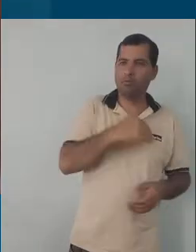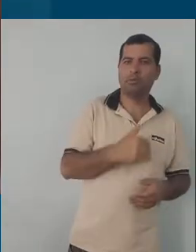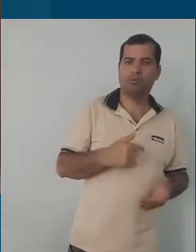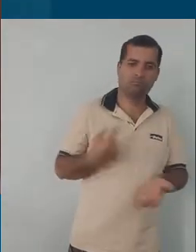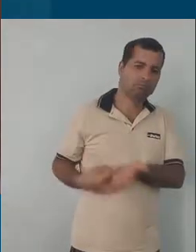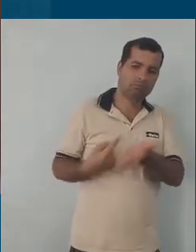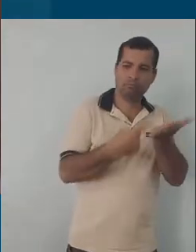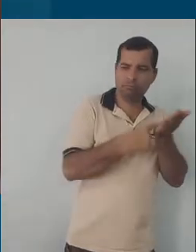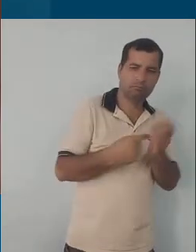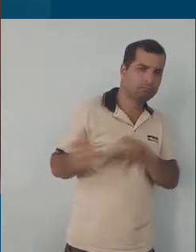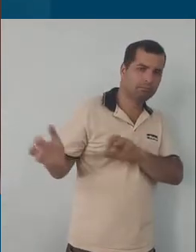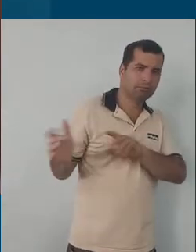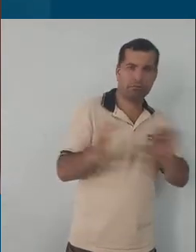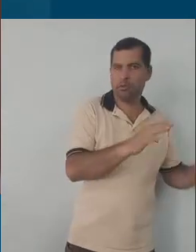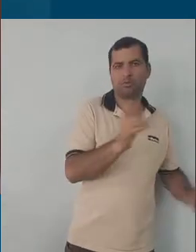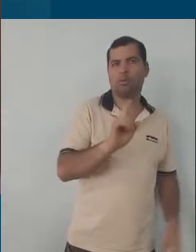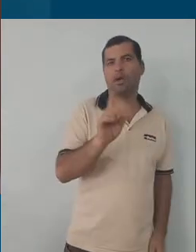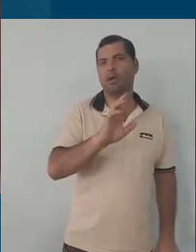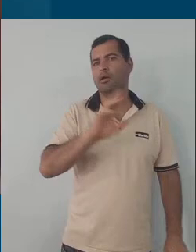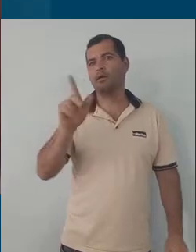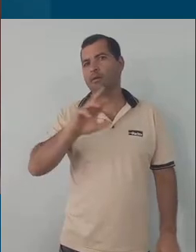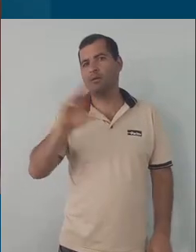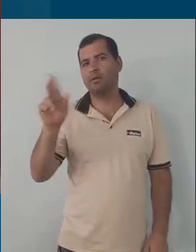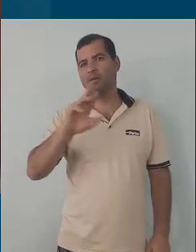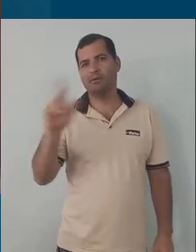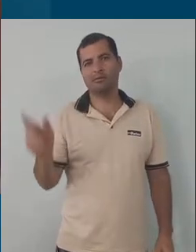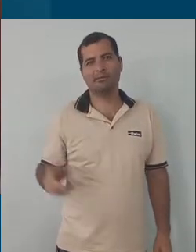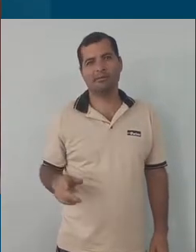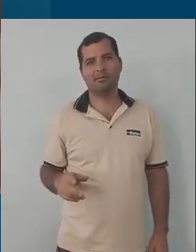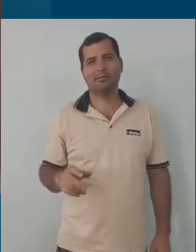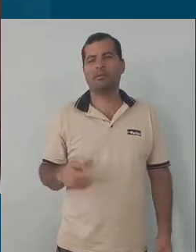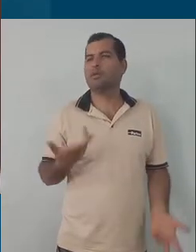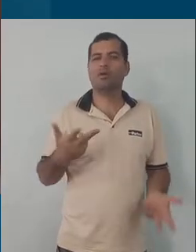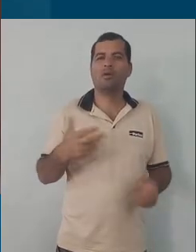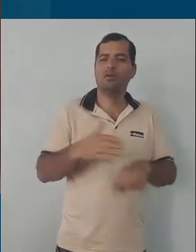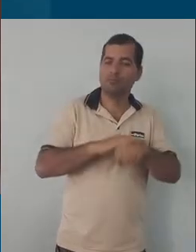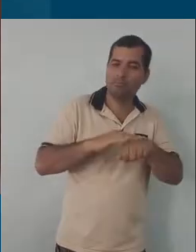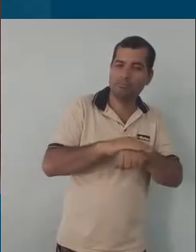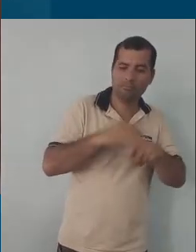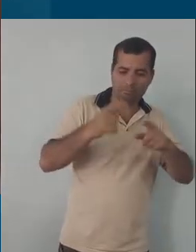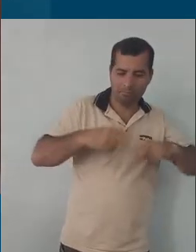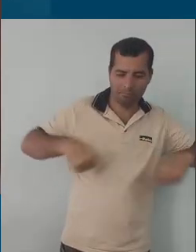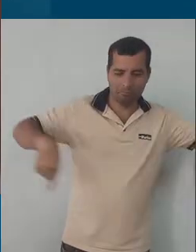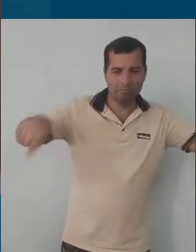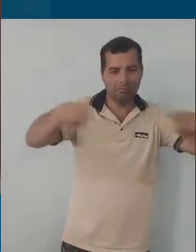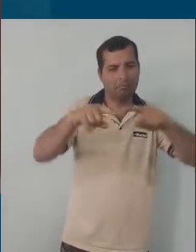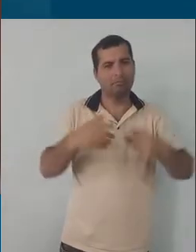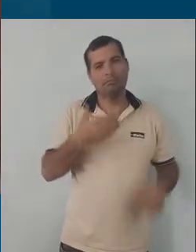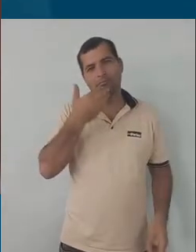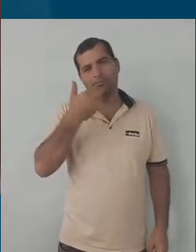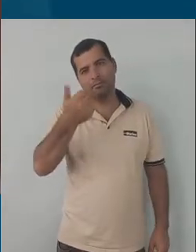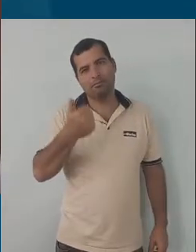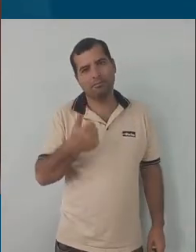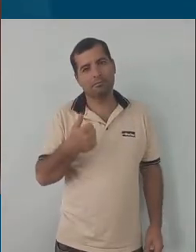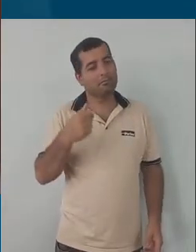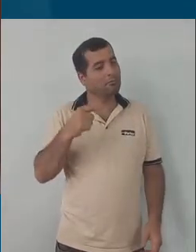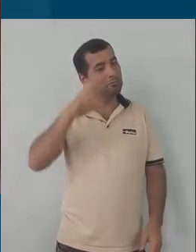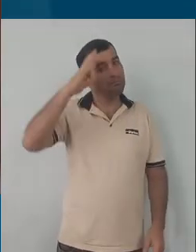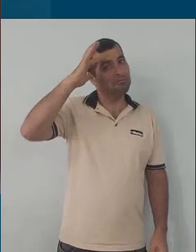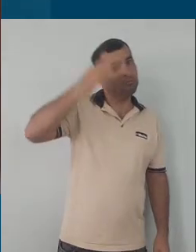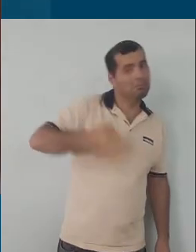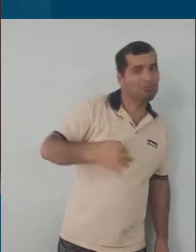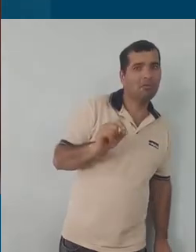as crianças, não. Vamos jogar essa conversa na roda? Como é que é isso? Isso pode ser uma decisão não de um, mas